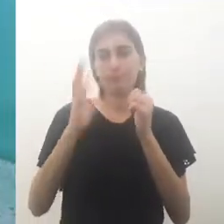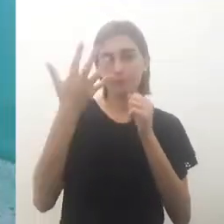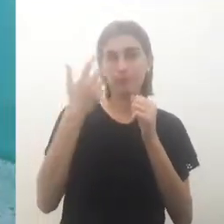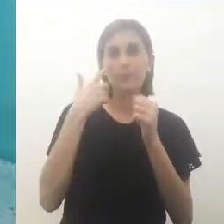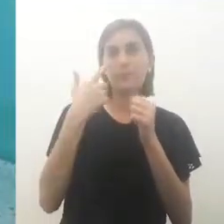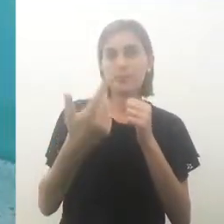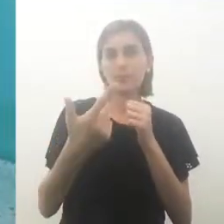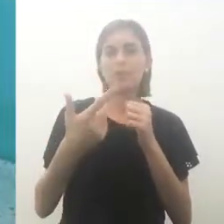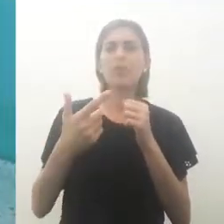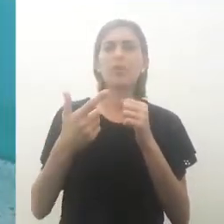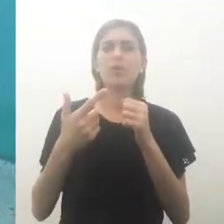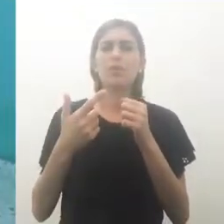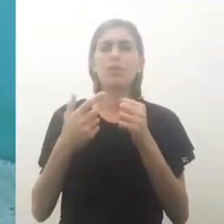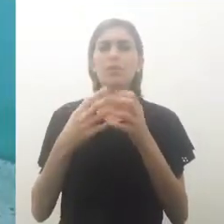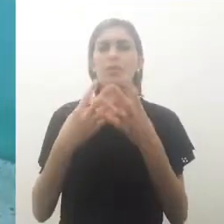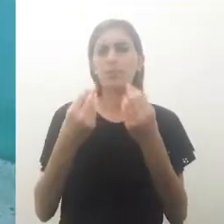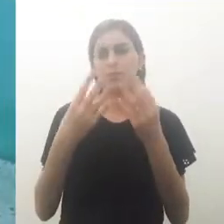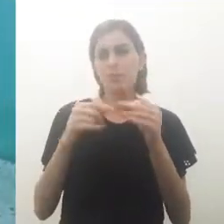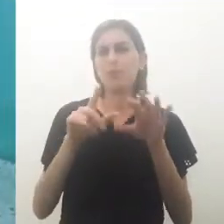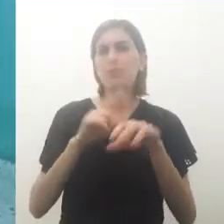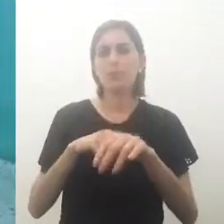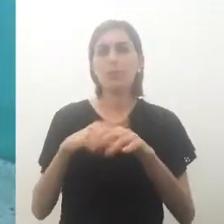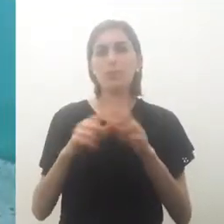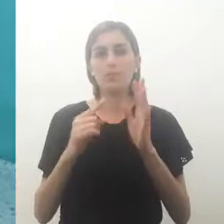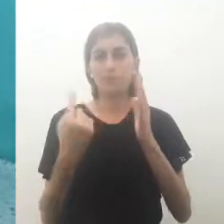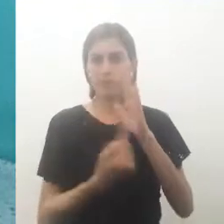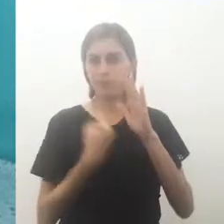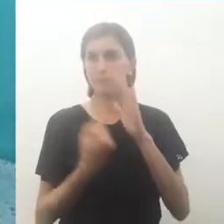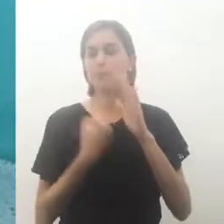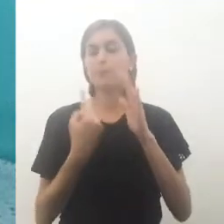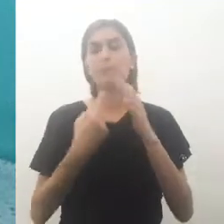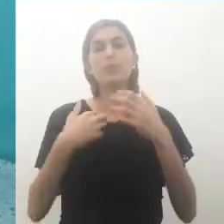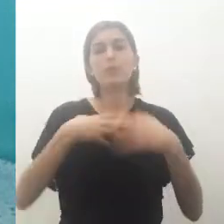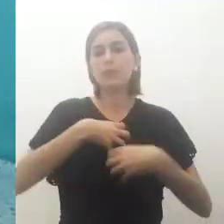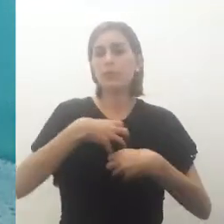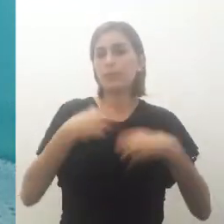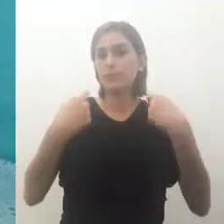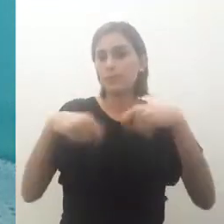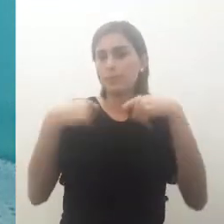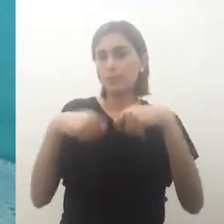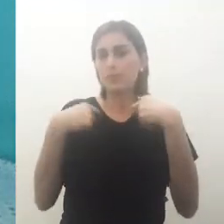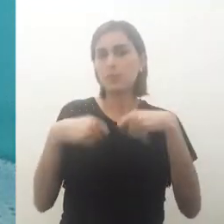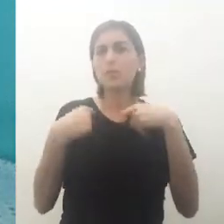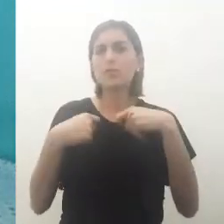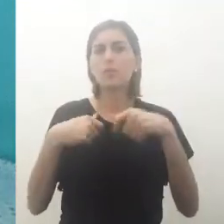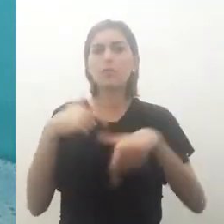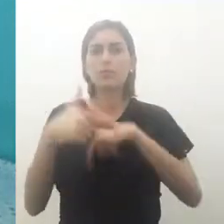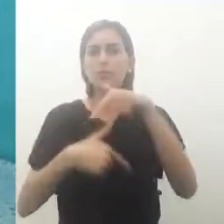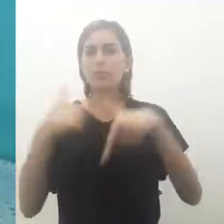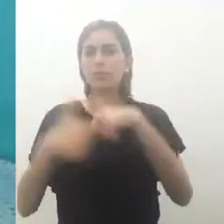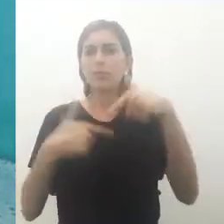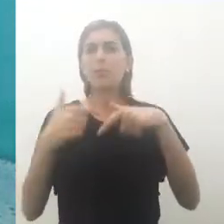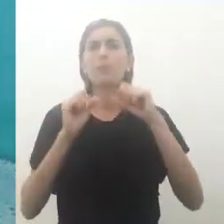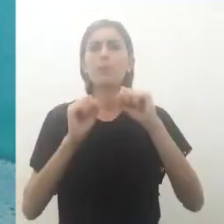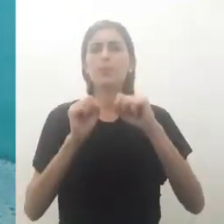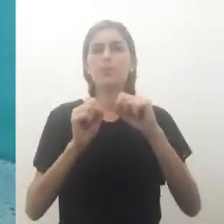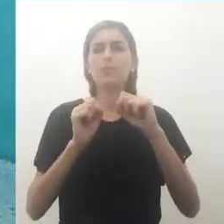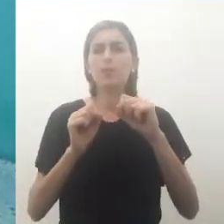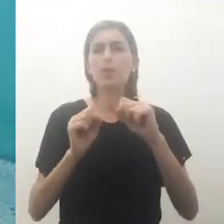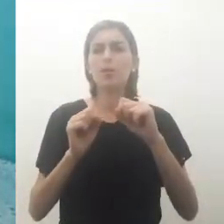ter ficado muito tempo isolado, a gente percebeu que a gente precisava de serviços que pudessem